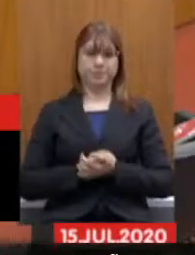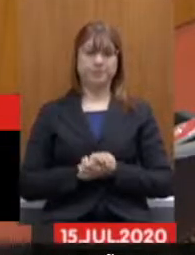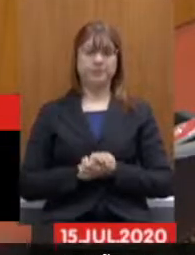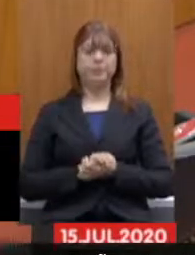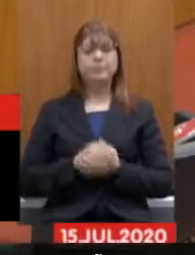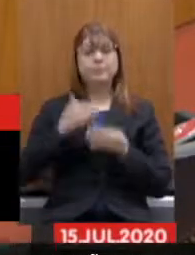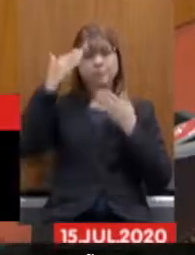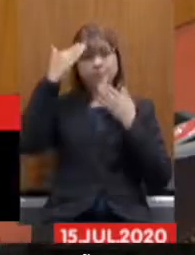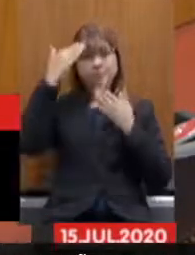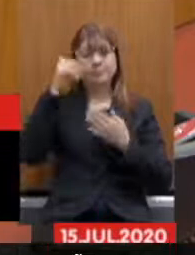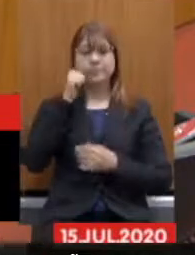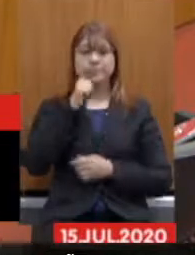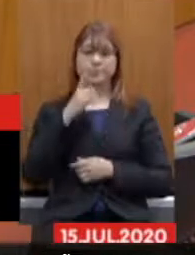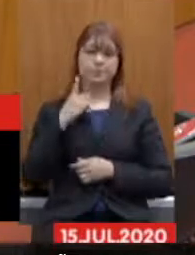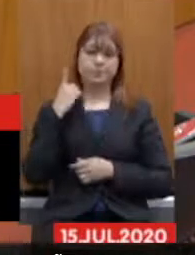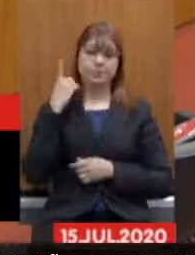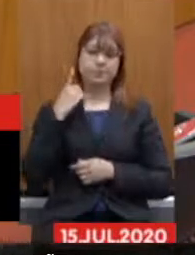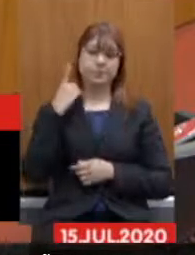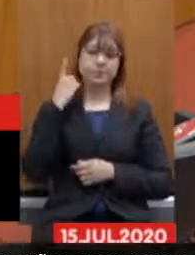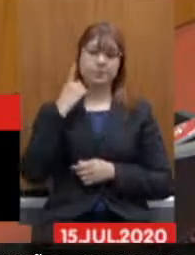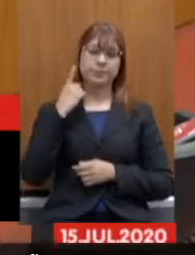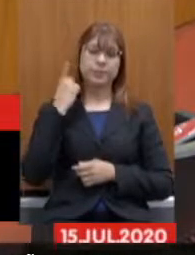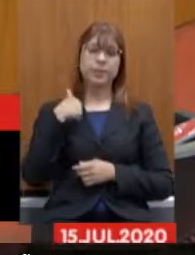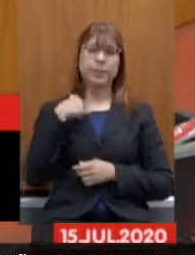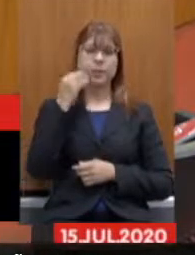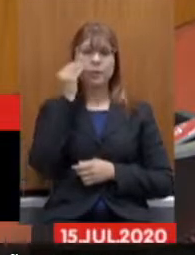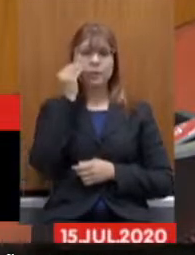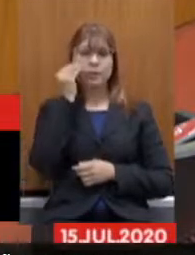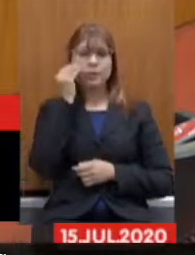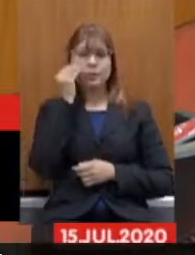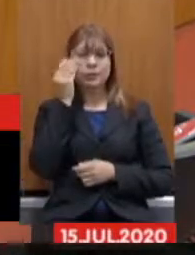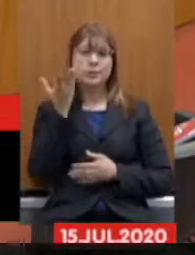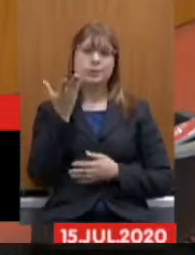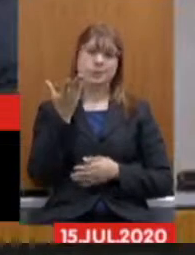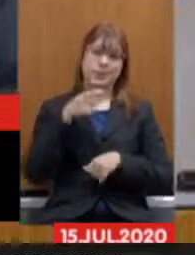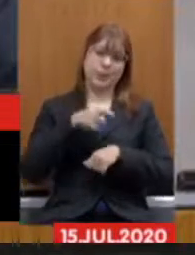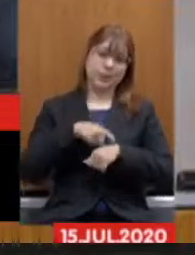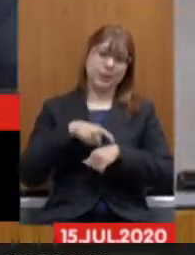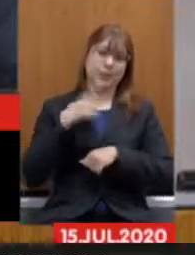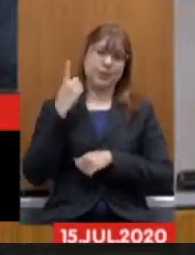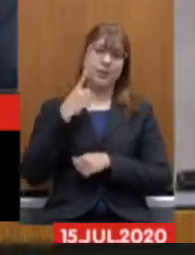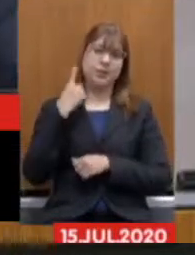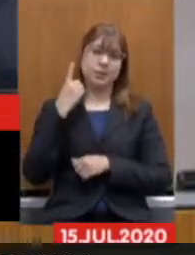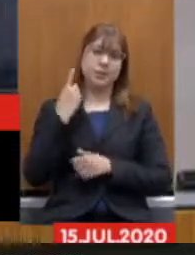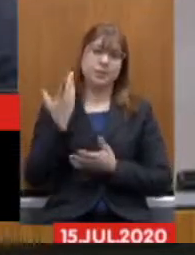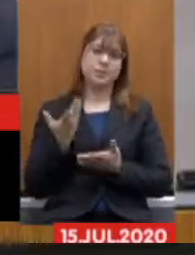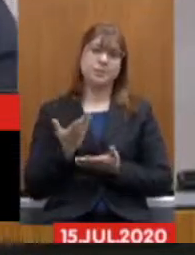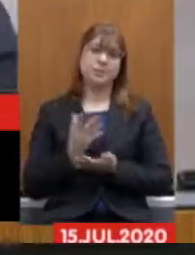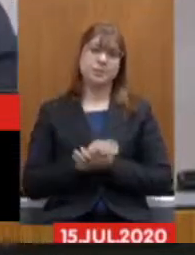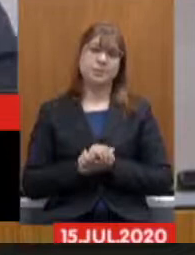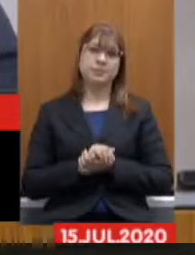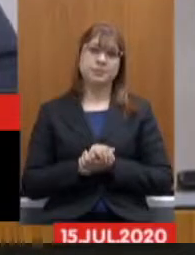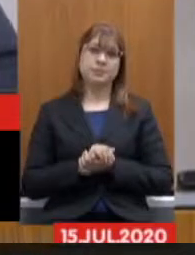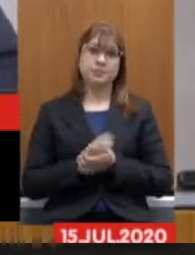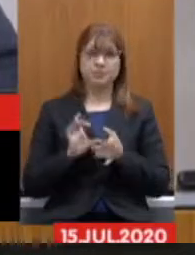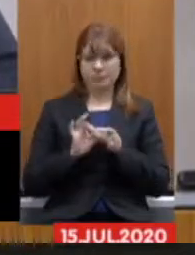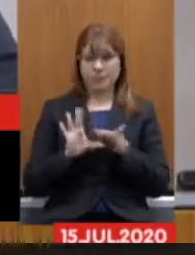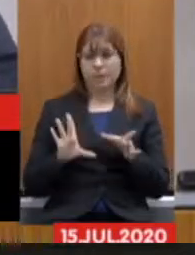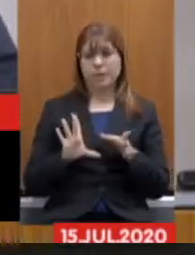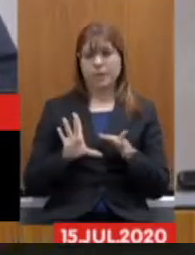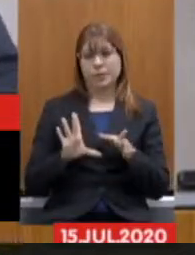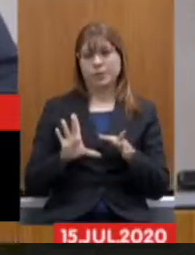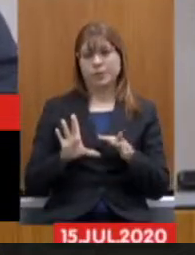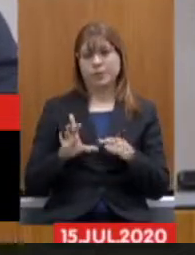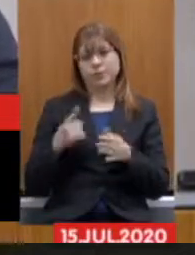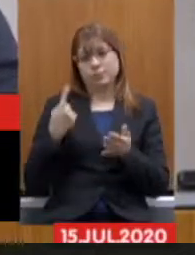é verdade deputada eu tentei aqui durante as intervenções dos deputados é estabeleceu o prazo